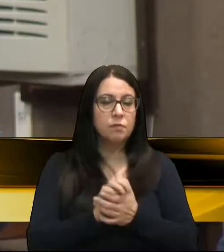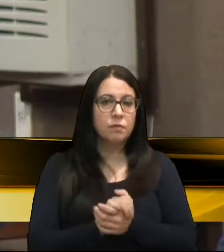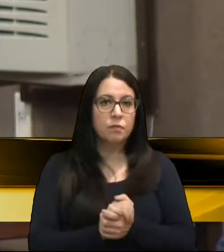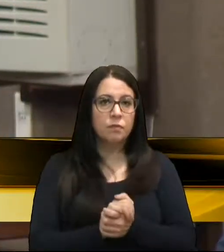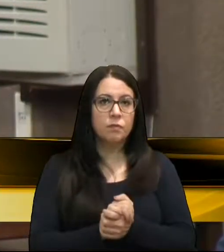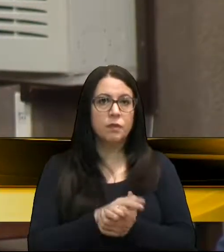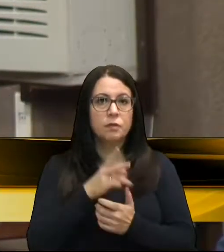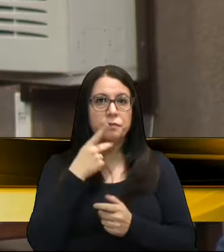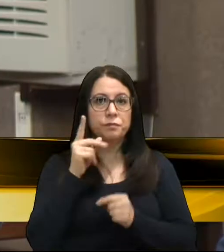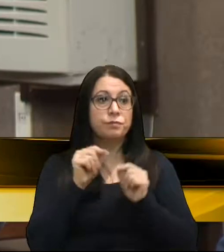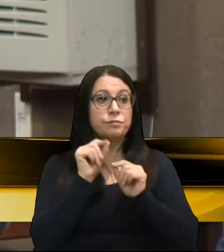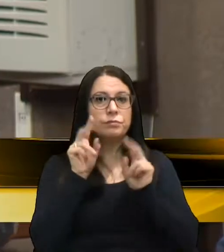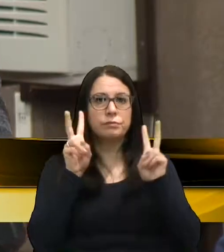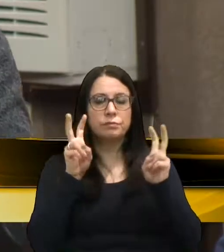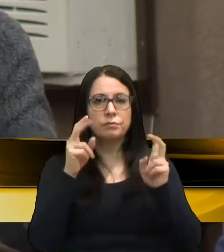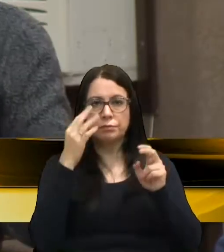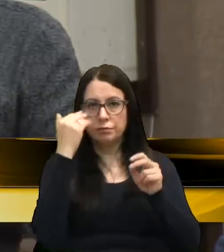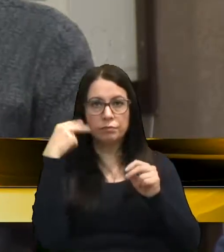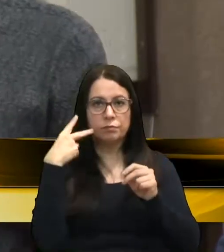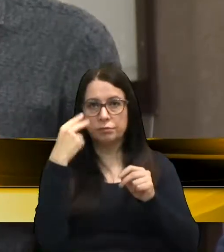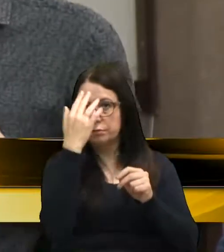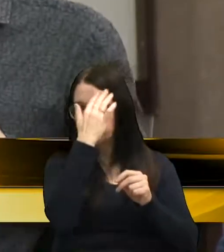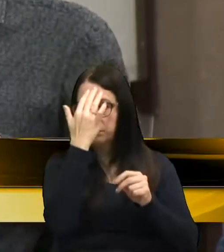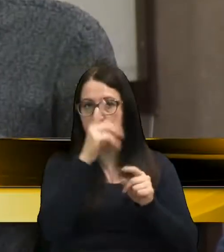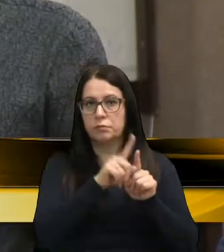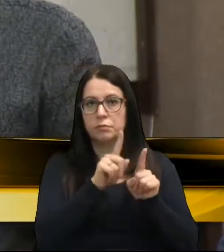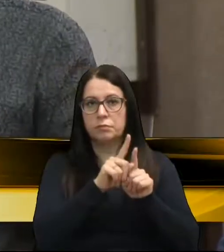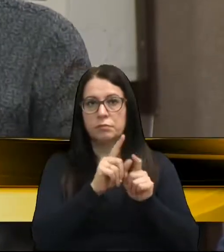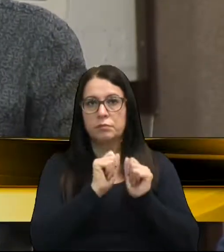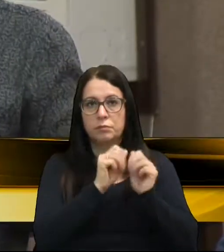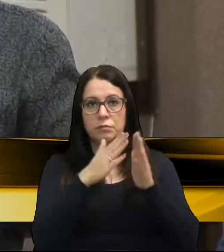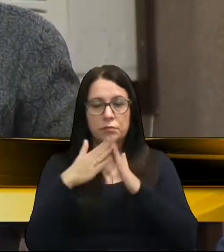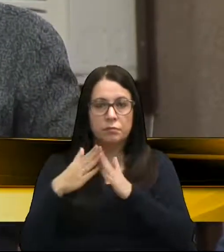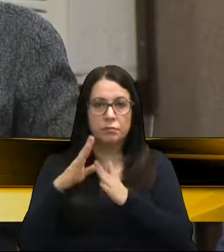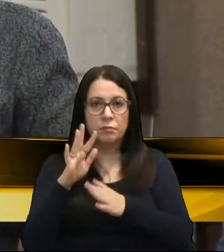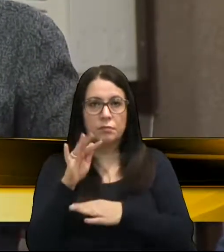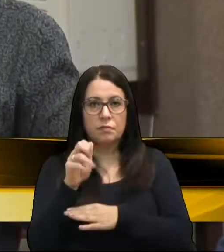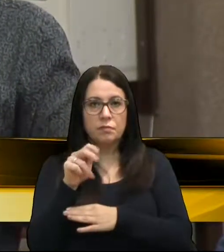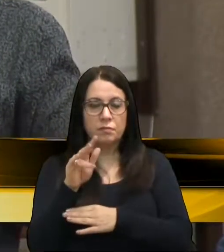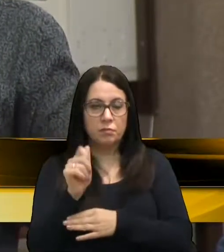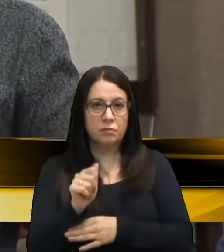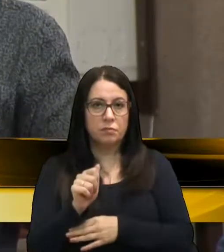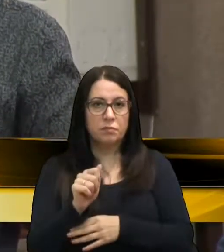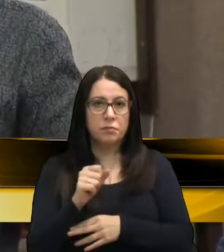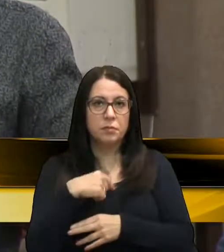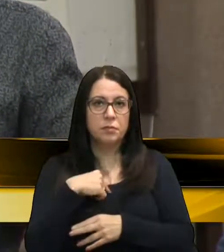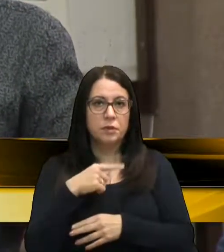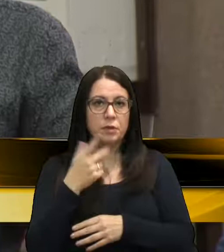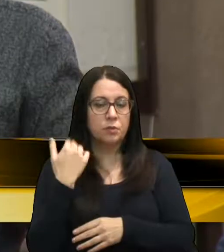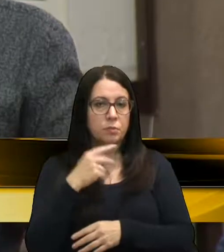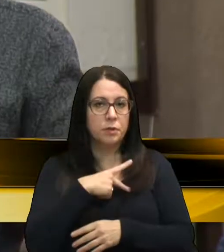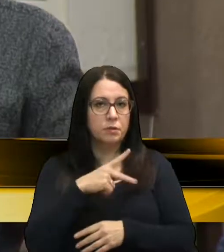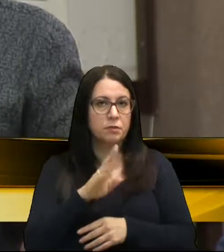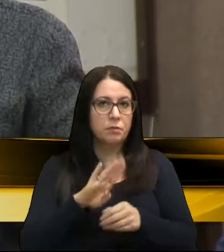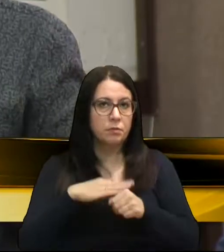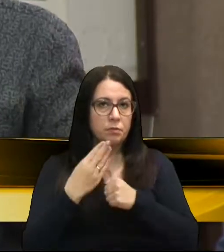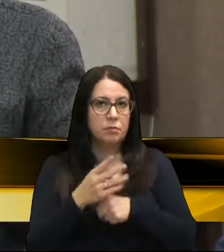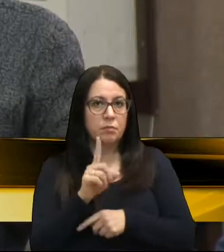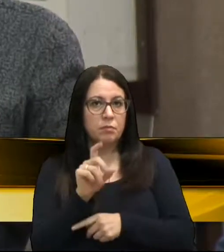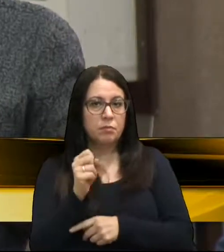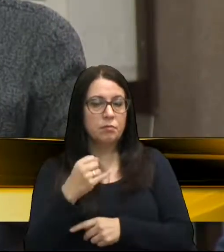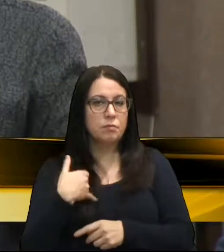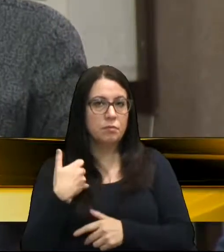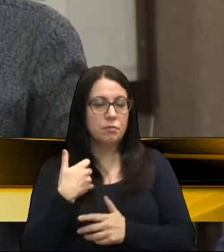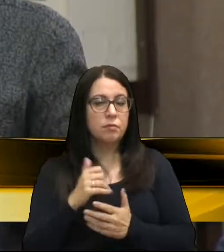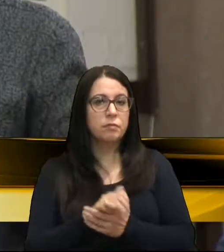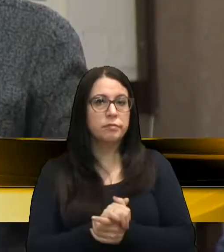quando eu falo esse tema, vereadora Ediló, eu sei que o senhor também já esteve com esses moradores lá do Fátima, com esse grupo. Quando eu era presidente de bairro, lá com meus 18 anos,